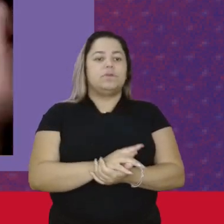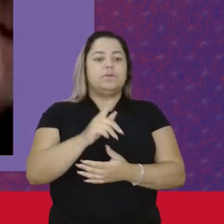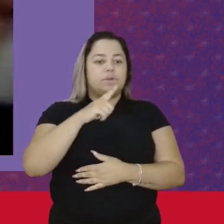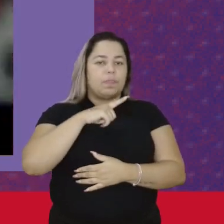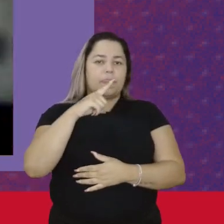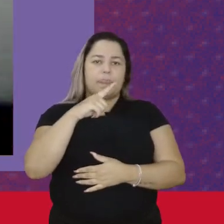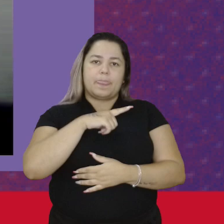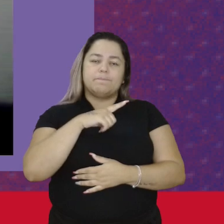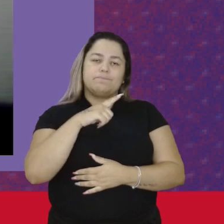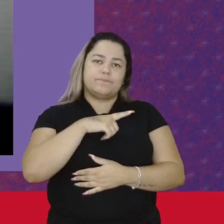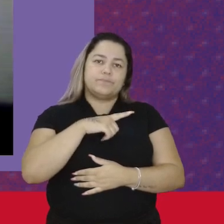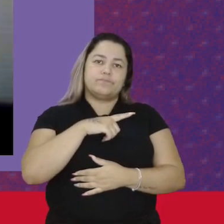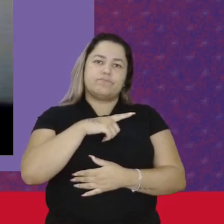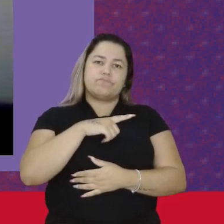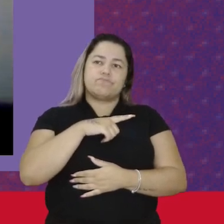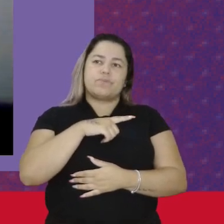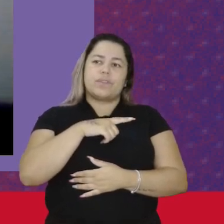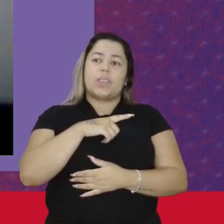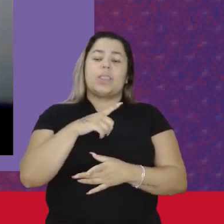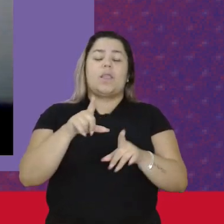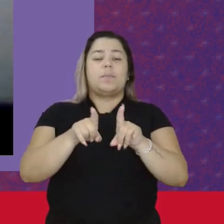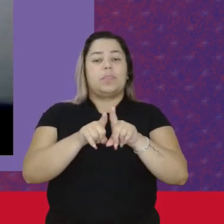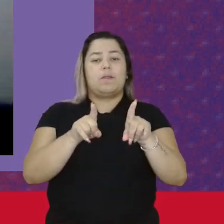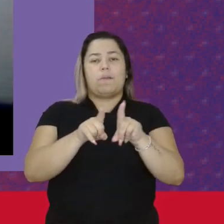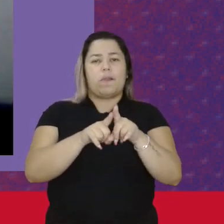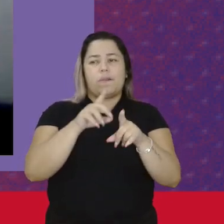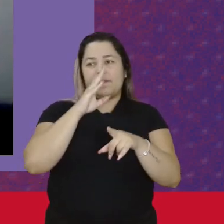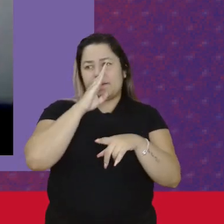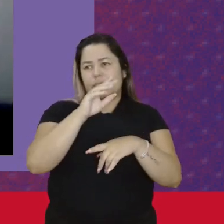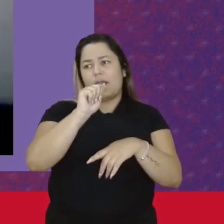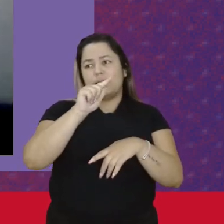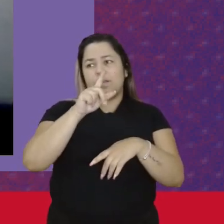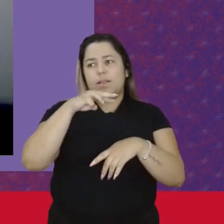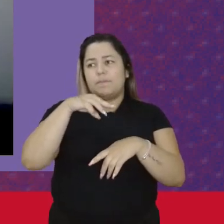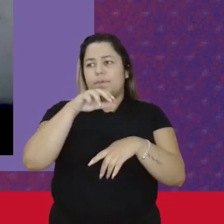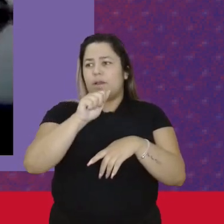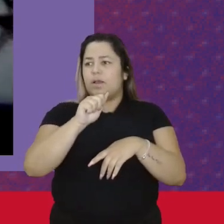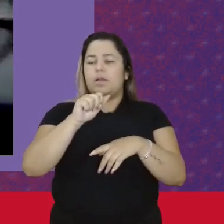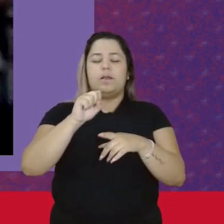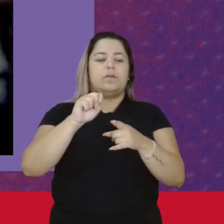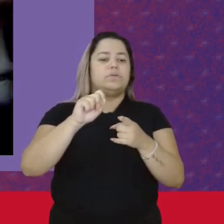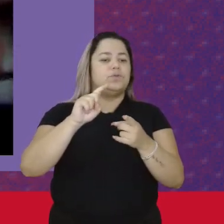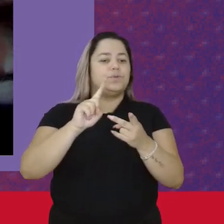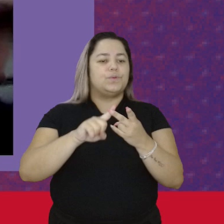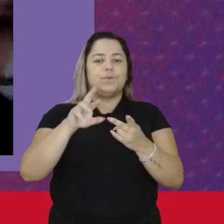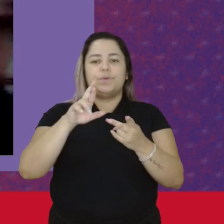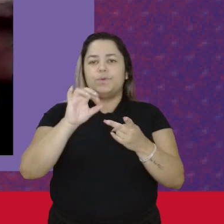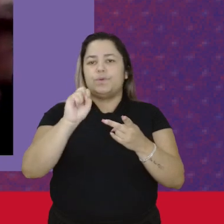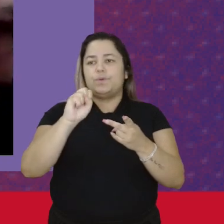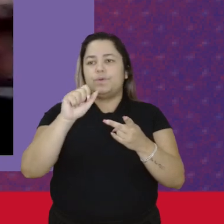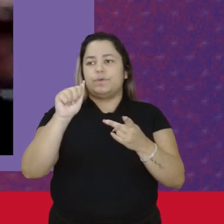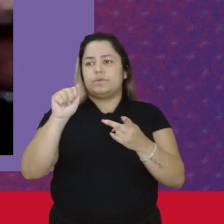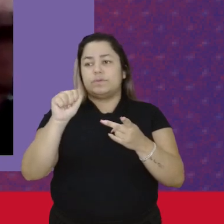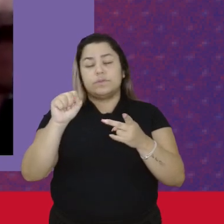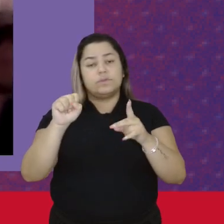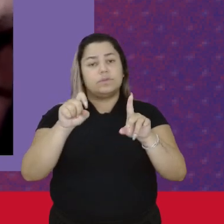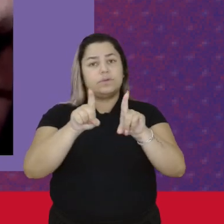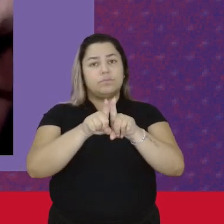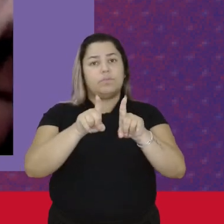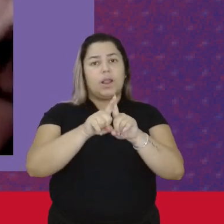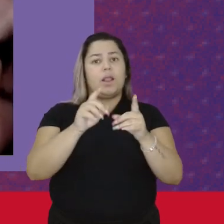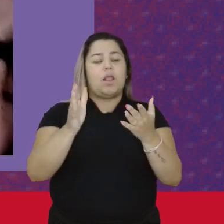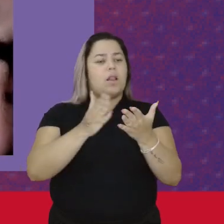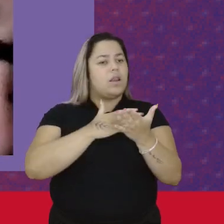a influência, principalmente das alemãs, das russas, que ela tinha lido, e tem muito a ver esse livro que